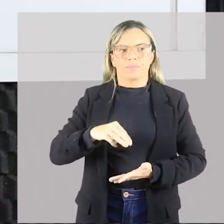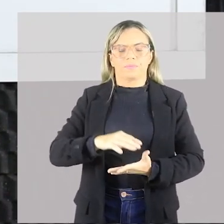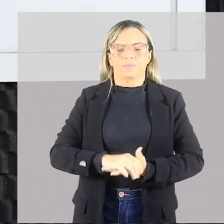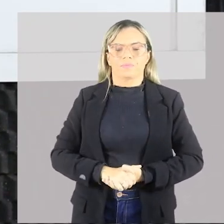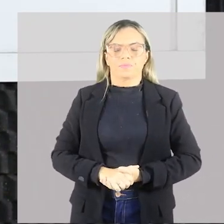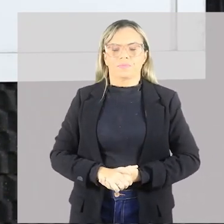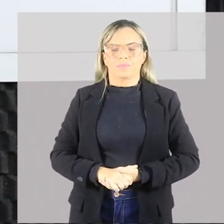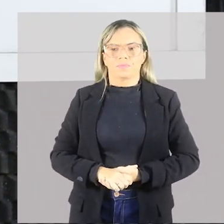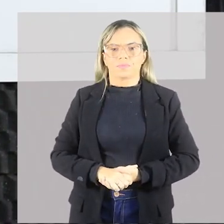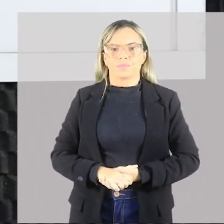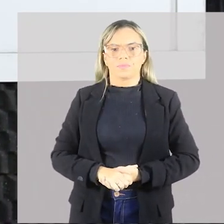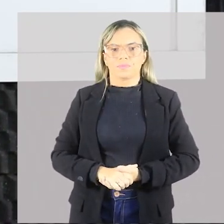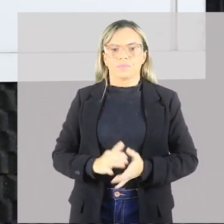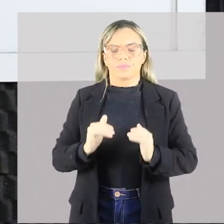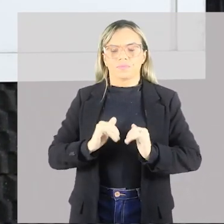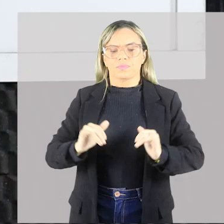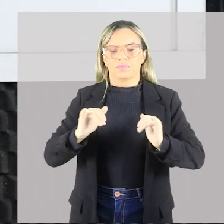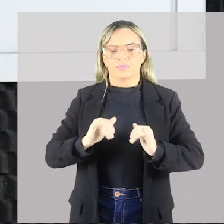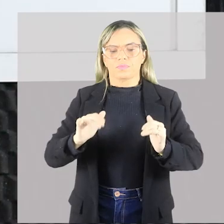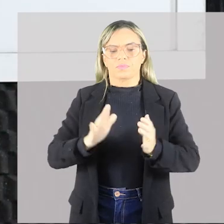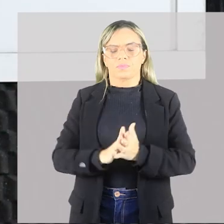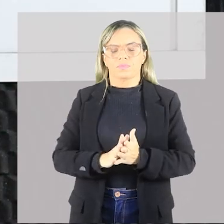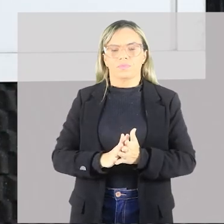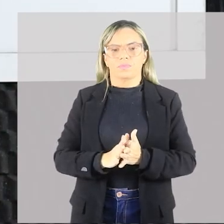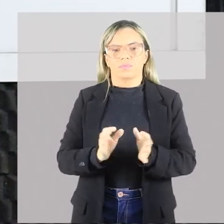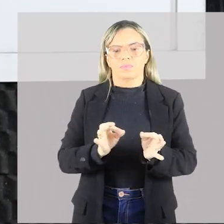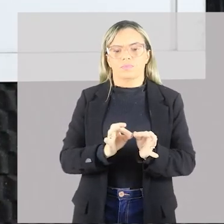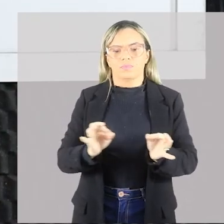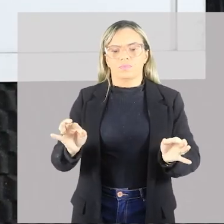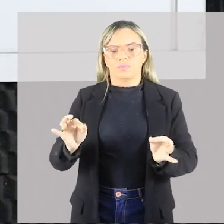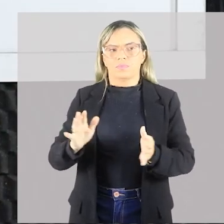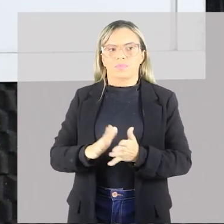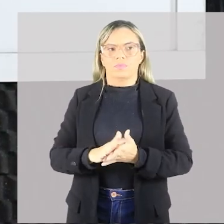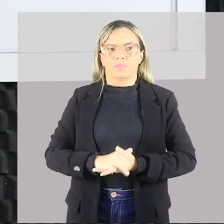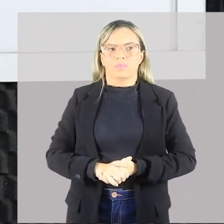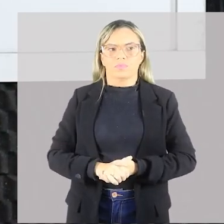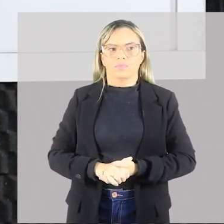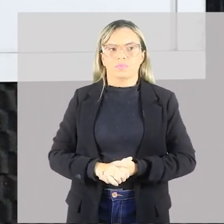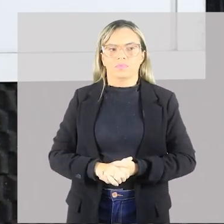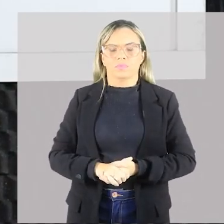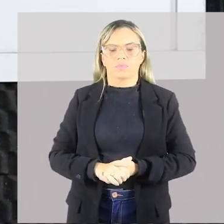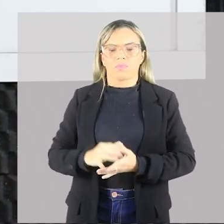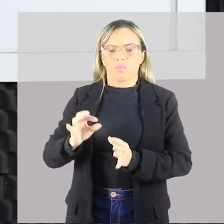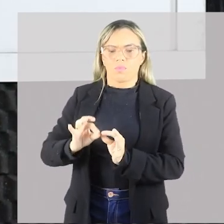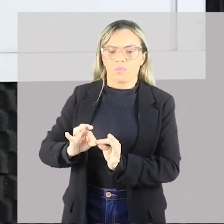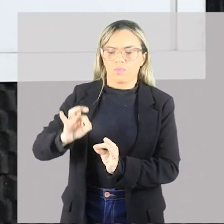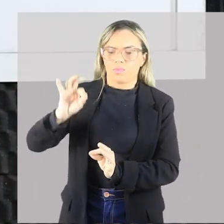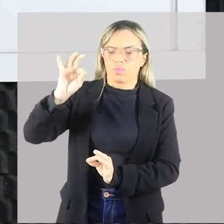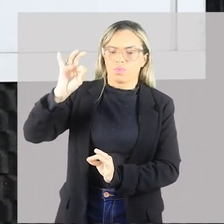informações. 20 centímetros aqui o comprimento, né? Uma altura, né, de 8